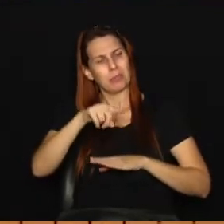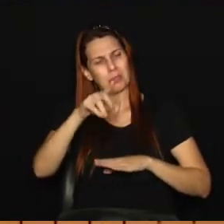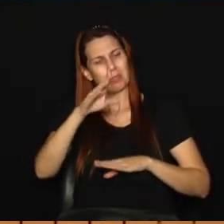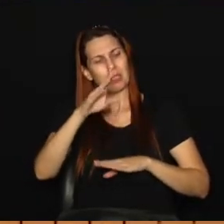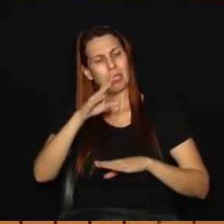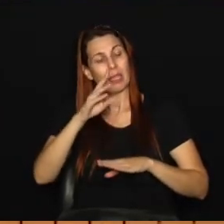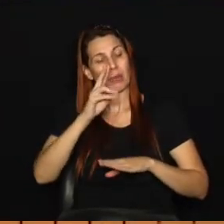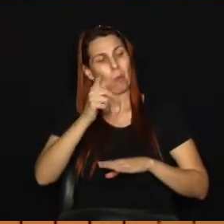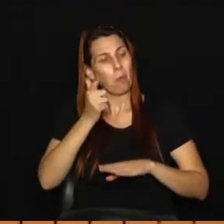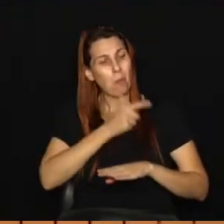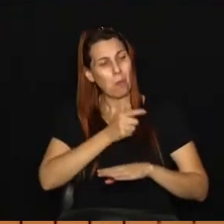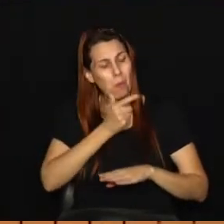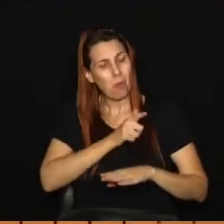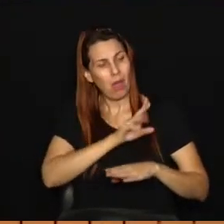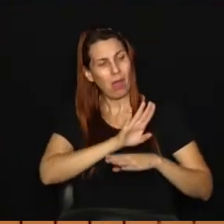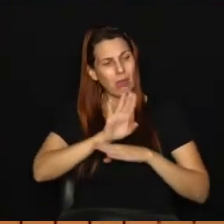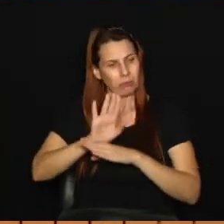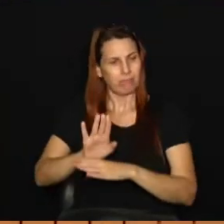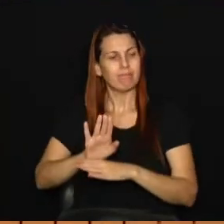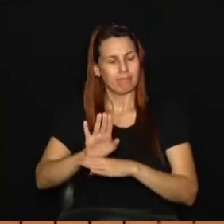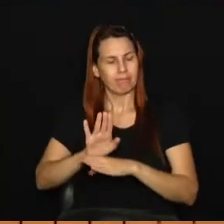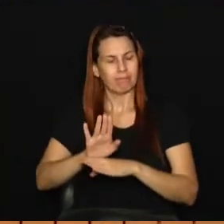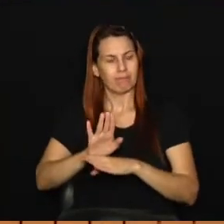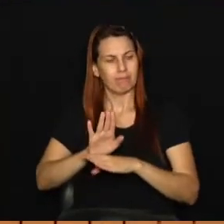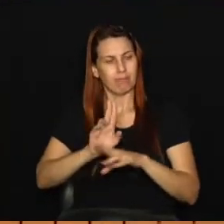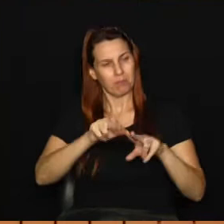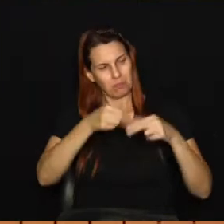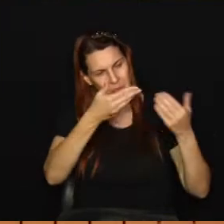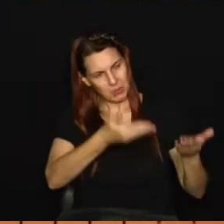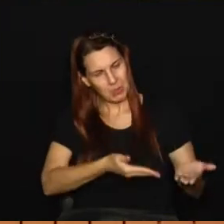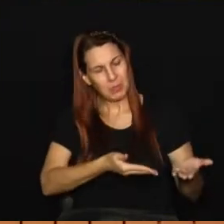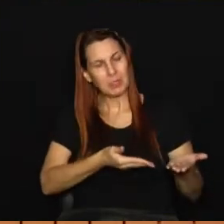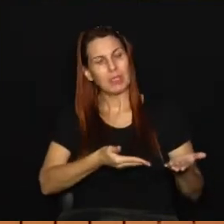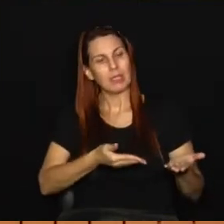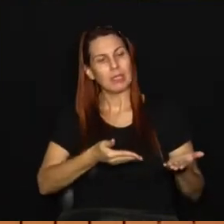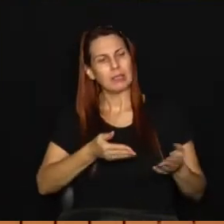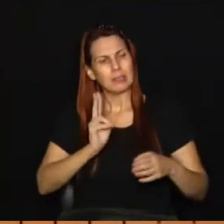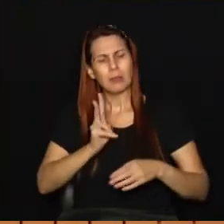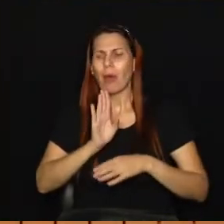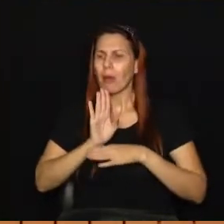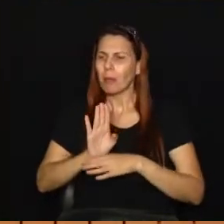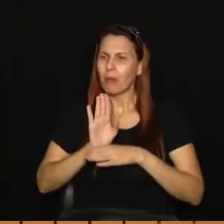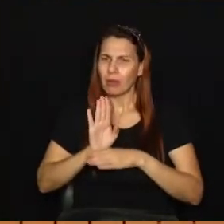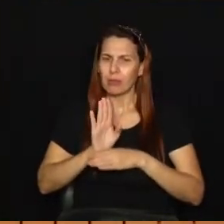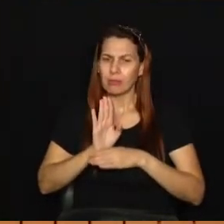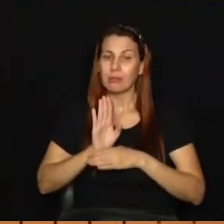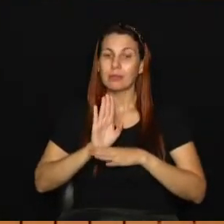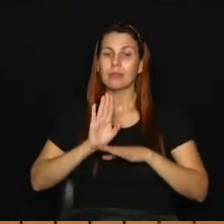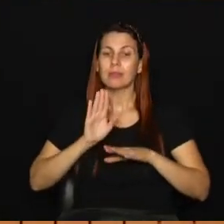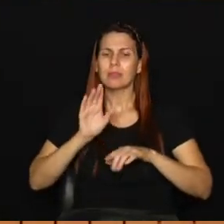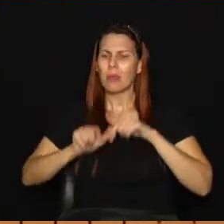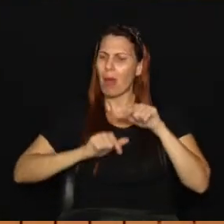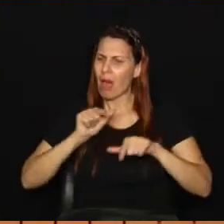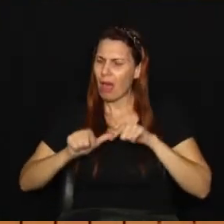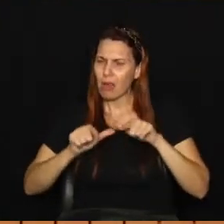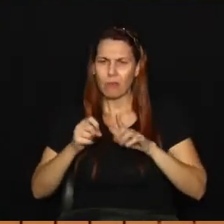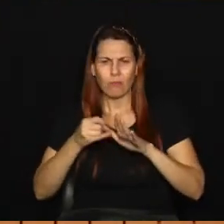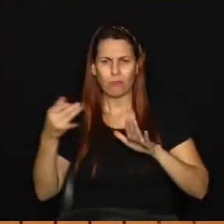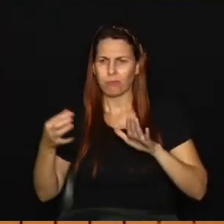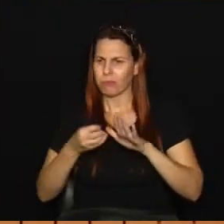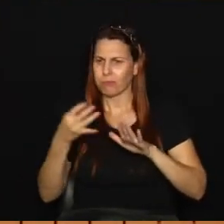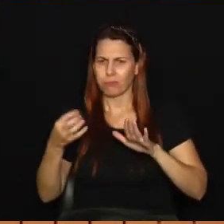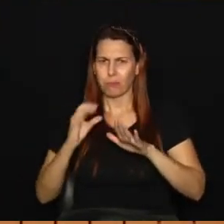tanta gente hoje bem encaminhada. E também dando apoio. Então, foram muitas obras acontecendo e